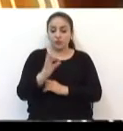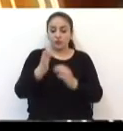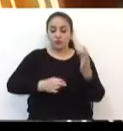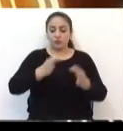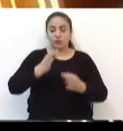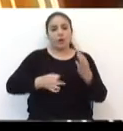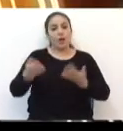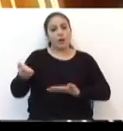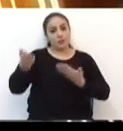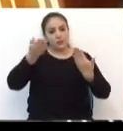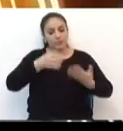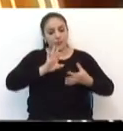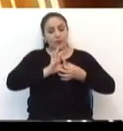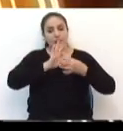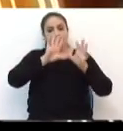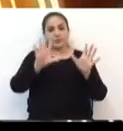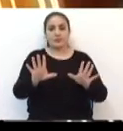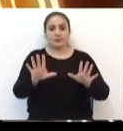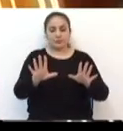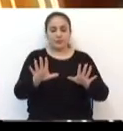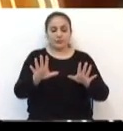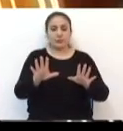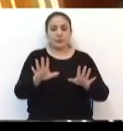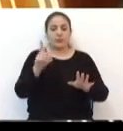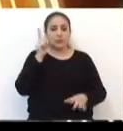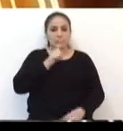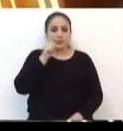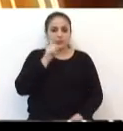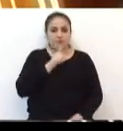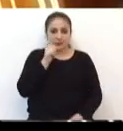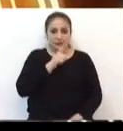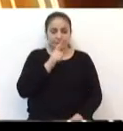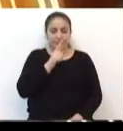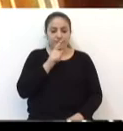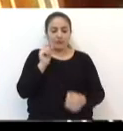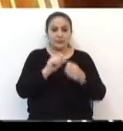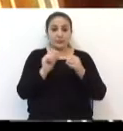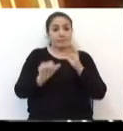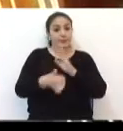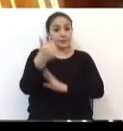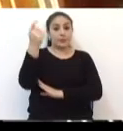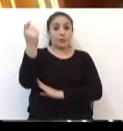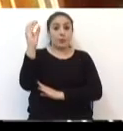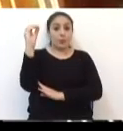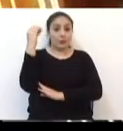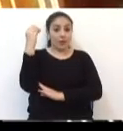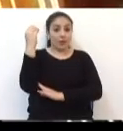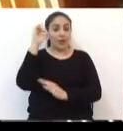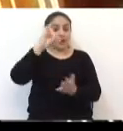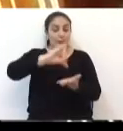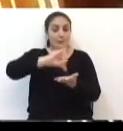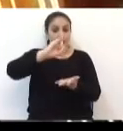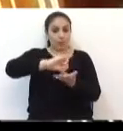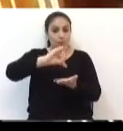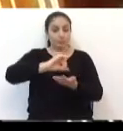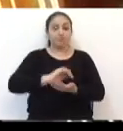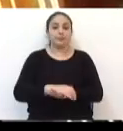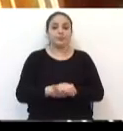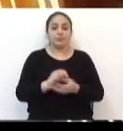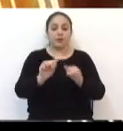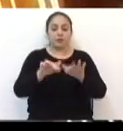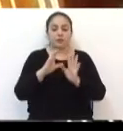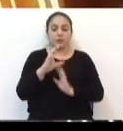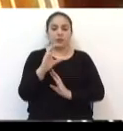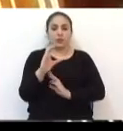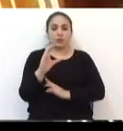Justiça, recebeu a autorização para que se implantasse primeiramente em Porto Alegre, a capital do estado, a audiência